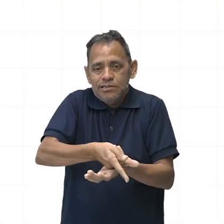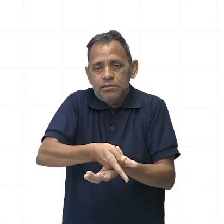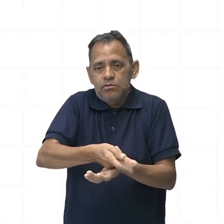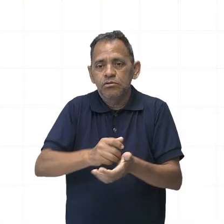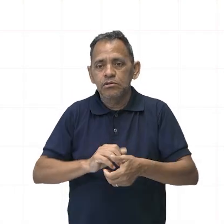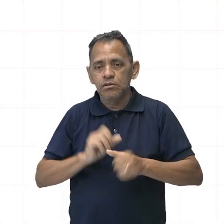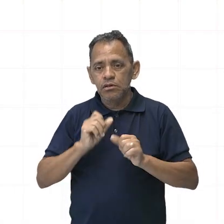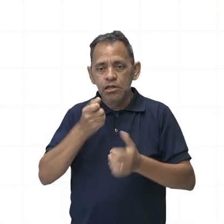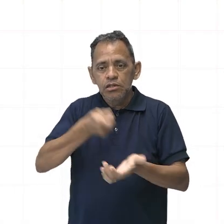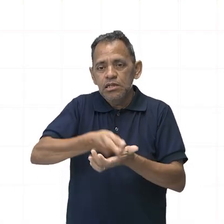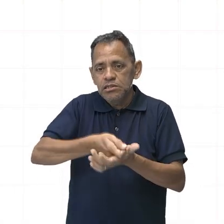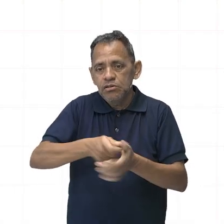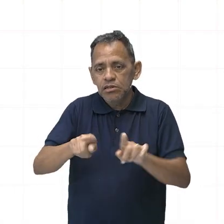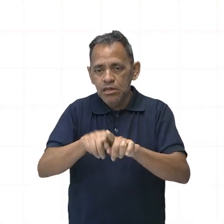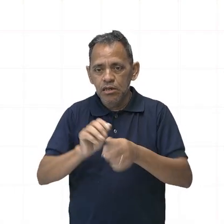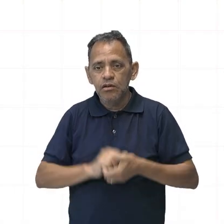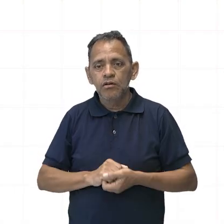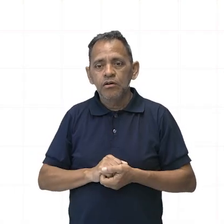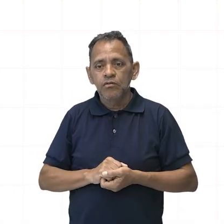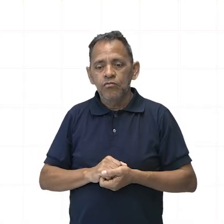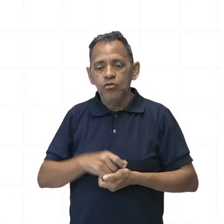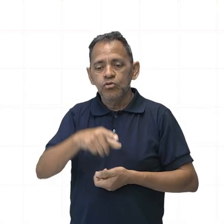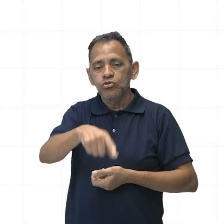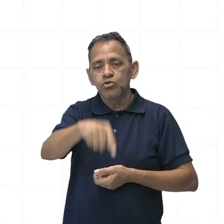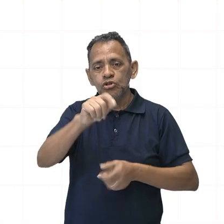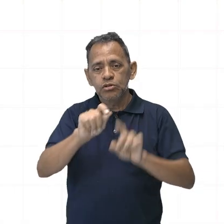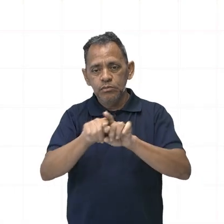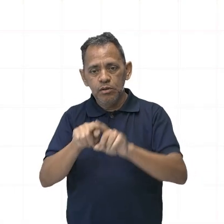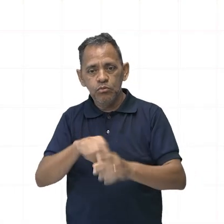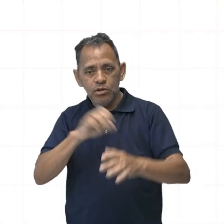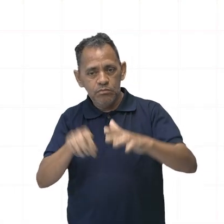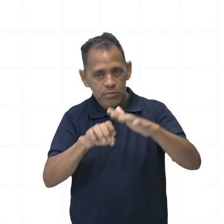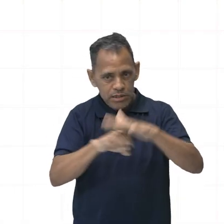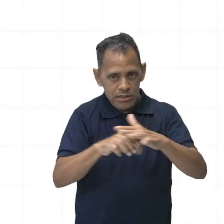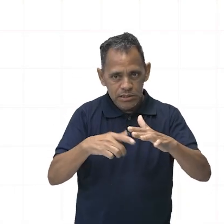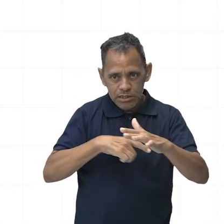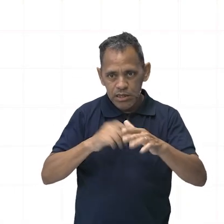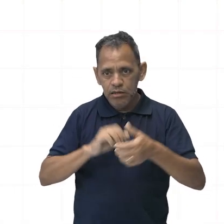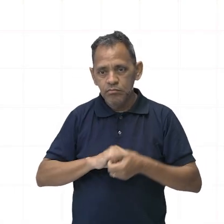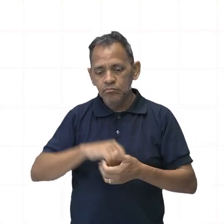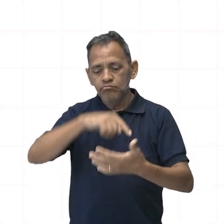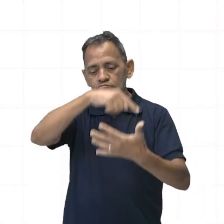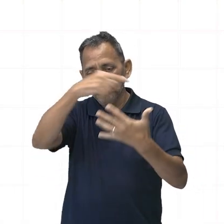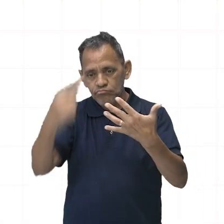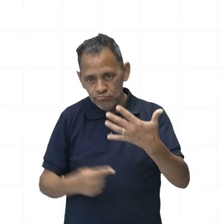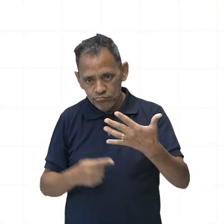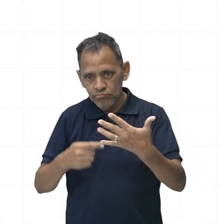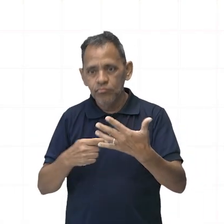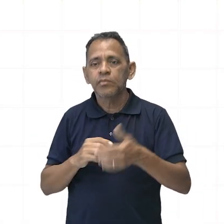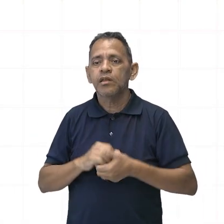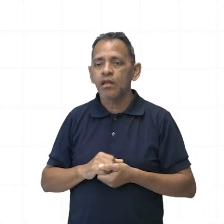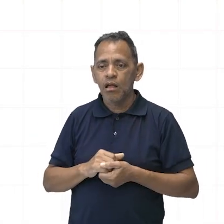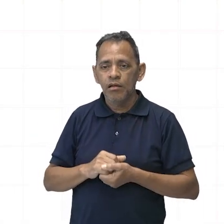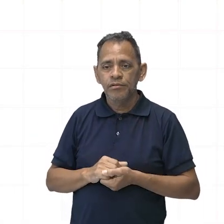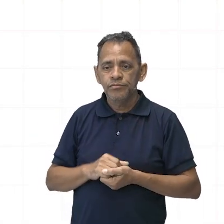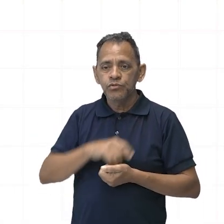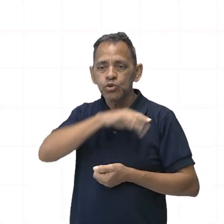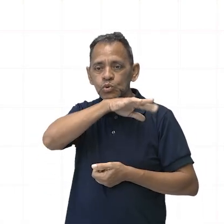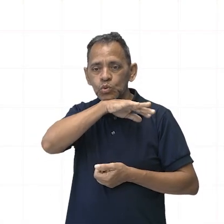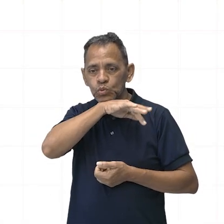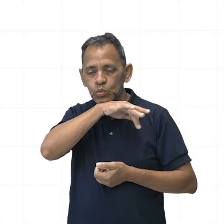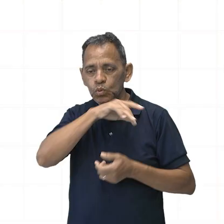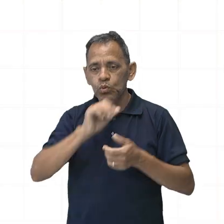né, por empresas, por exemplo. Então, acaba tendo essa outra desvantagem aí